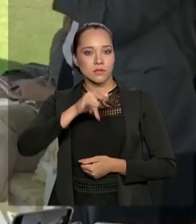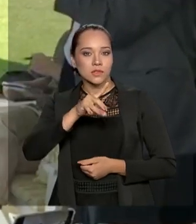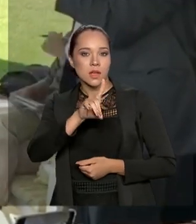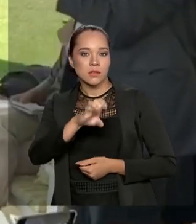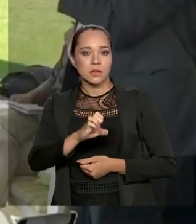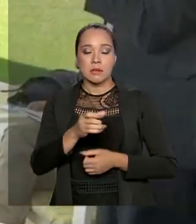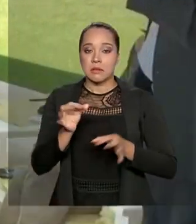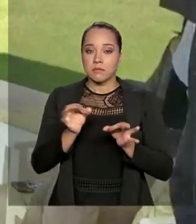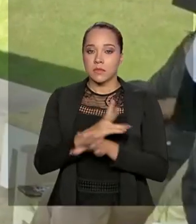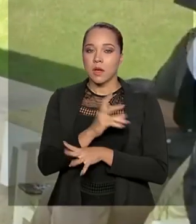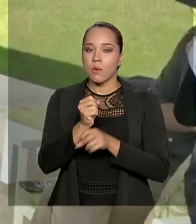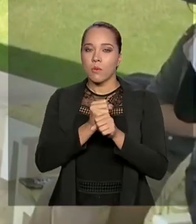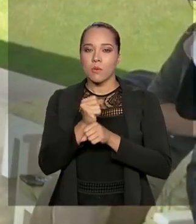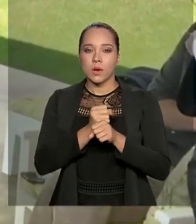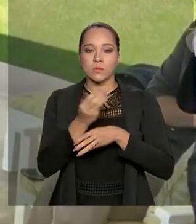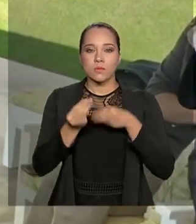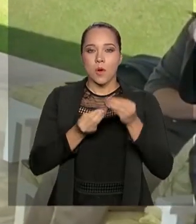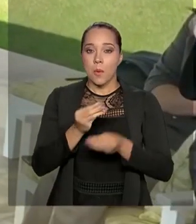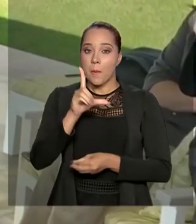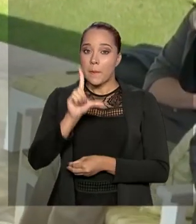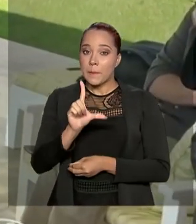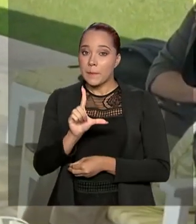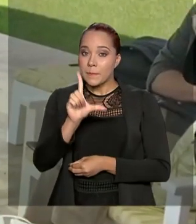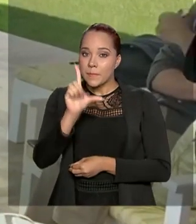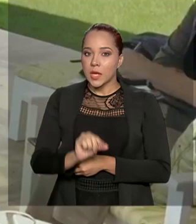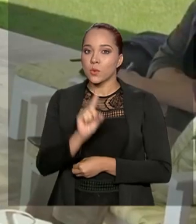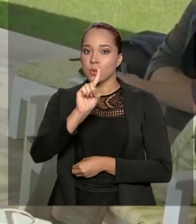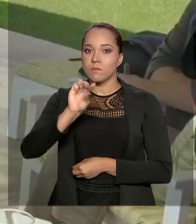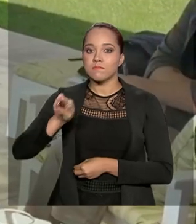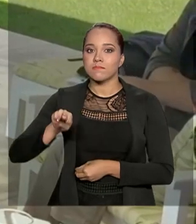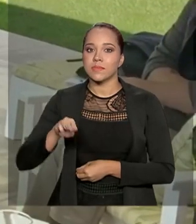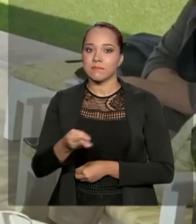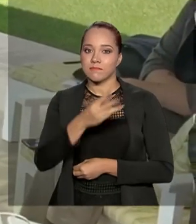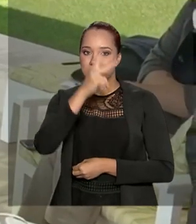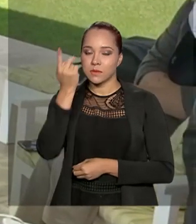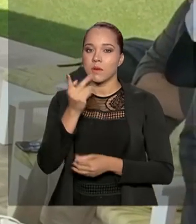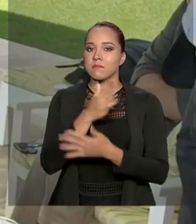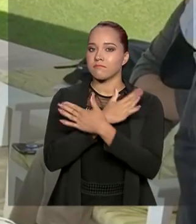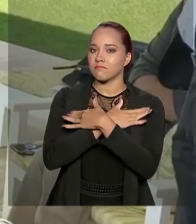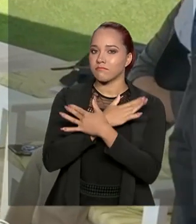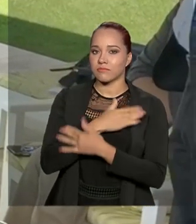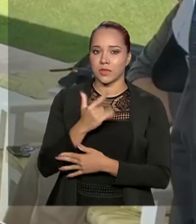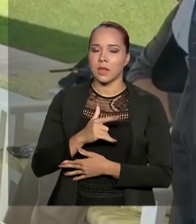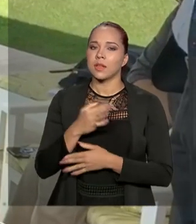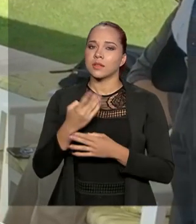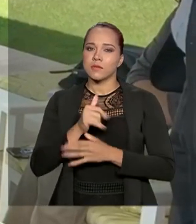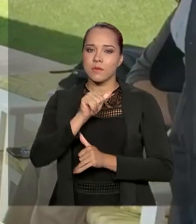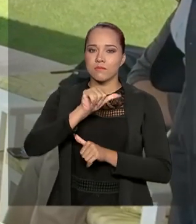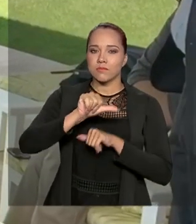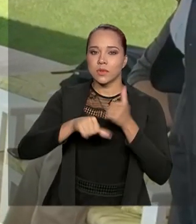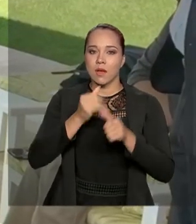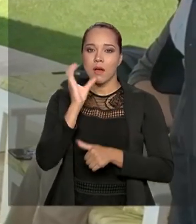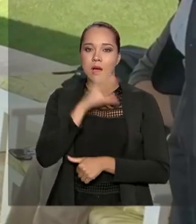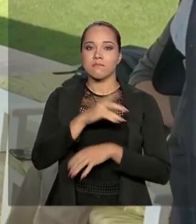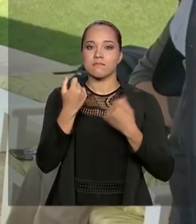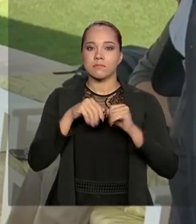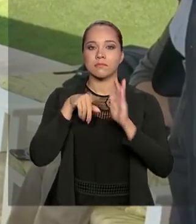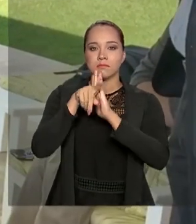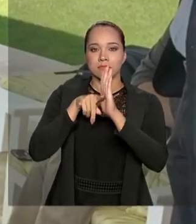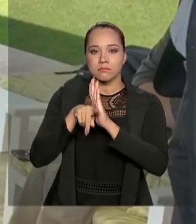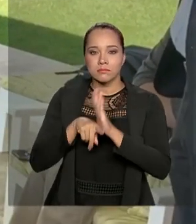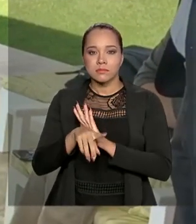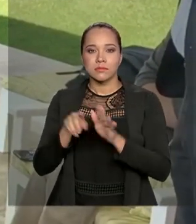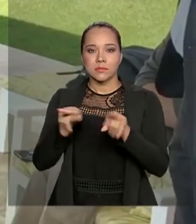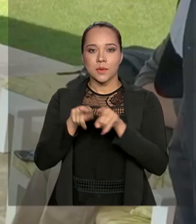ano, que menos um milhão de desempregados. Não dá para mudar de uma hora para outra. Você tem que analisar também,